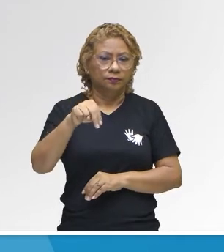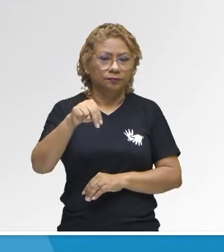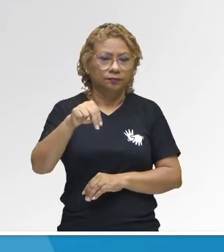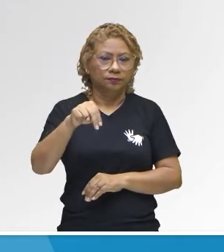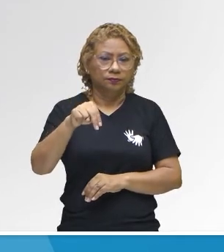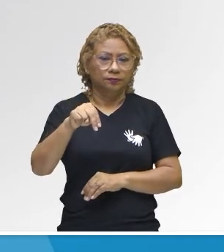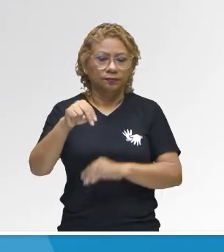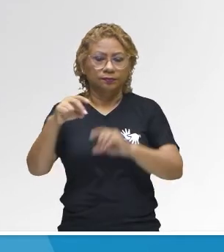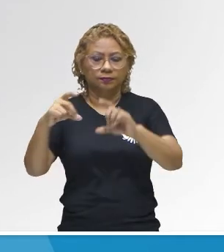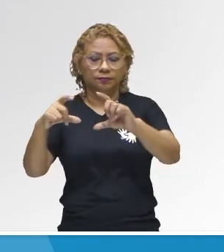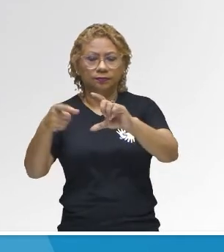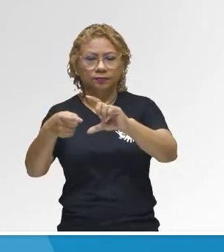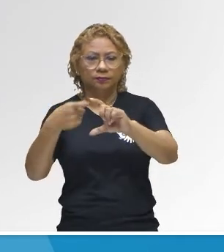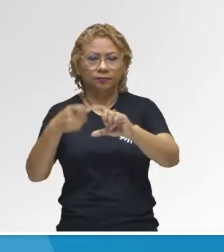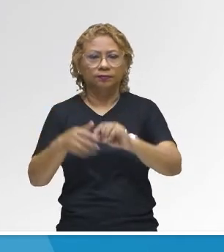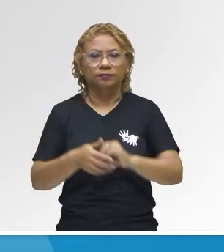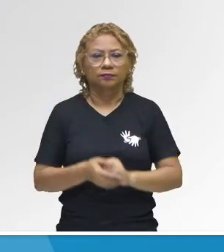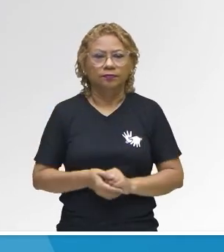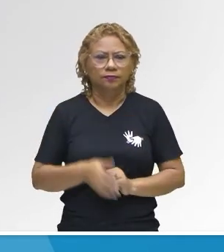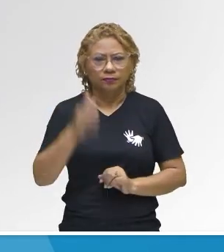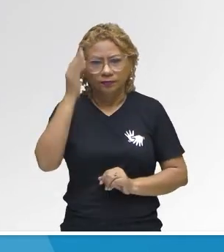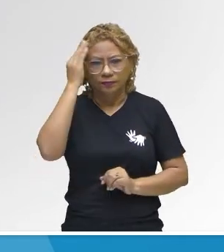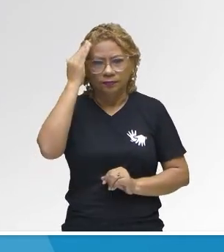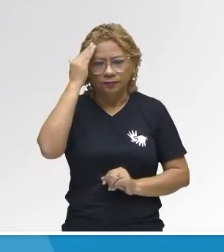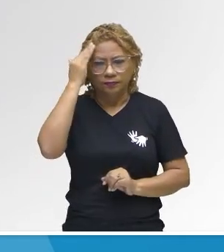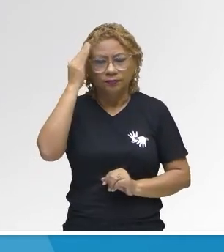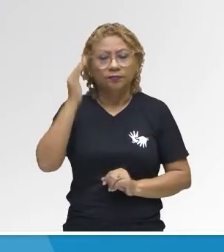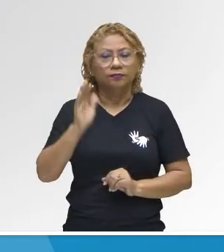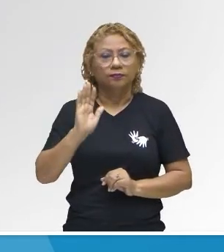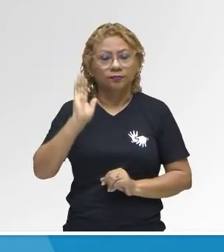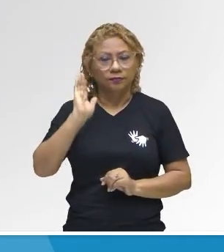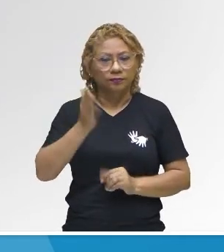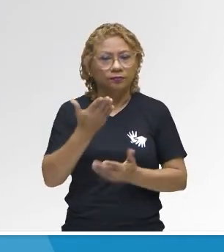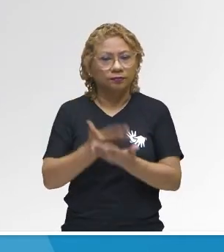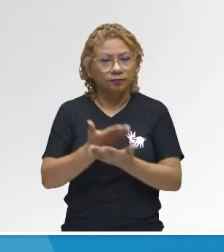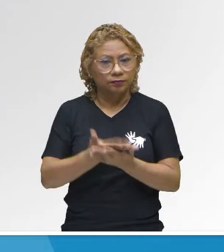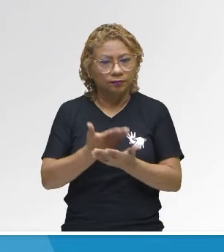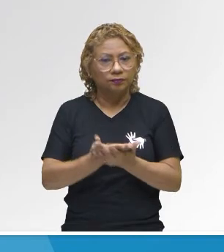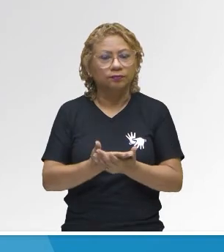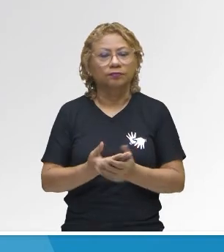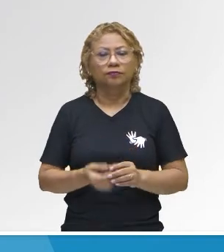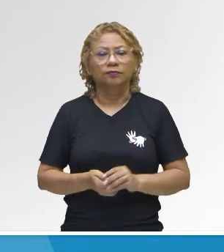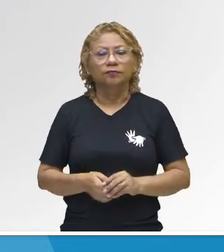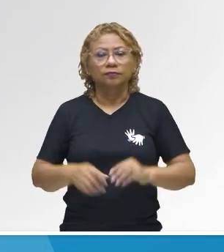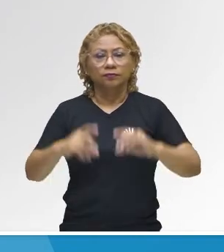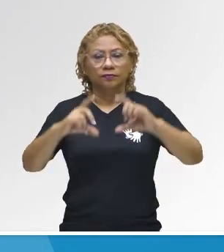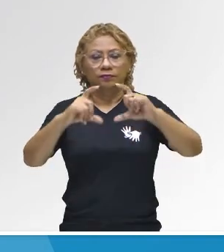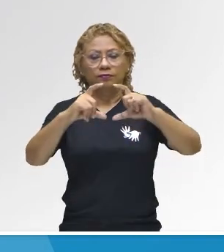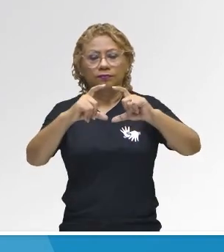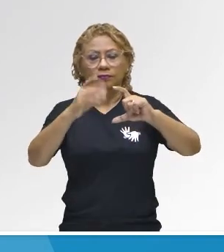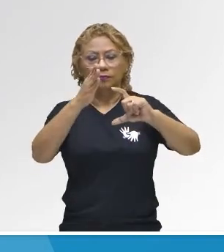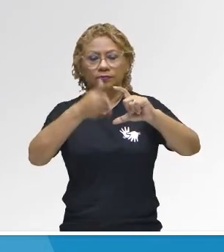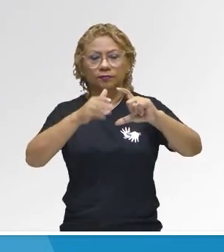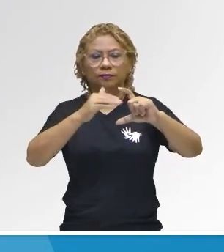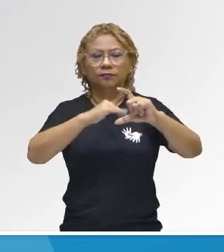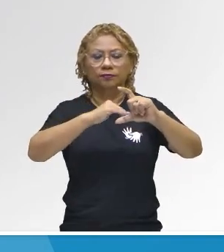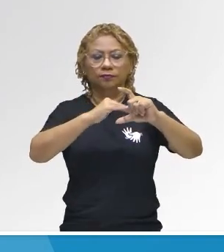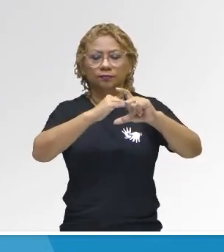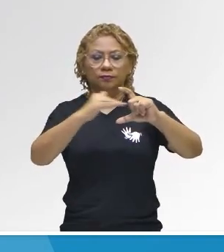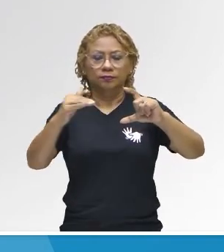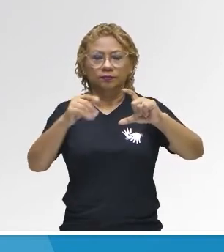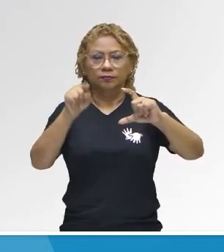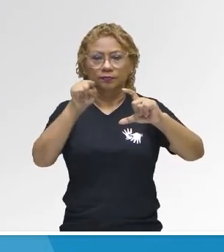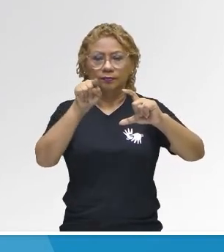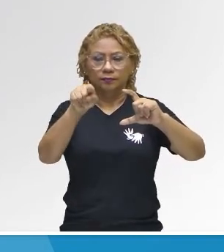e terceiro quadrantes, a gente viu isso agora há pouco, e é negativa no segundo